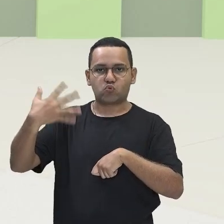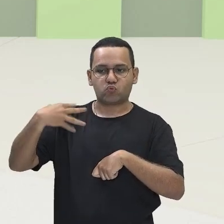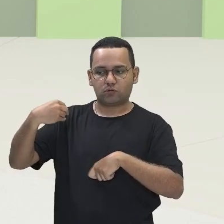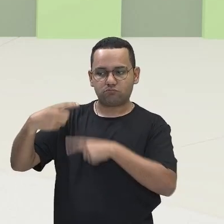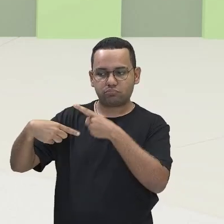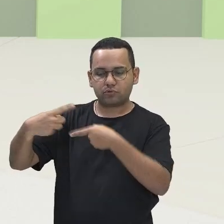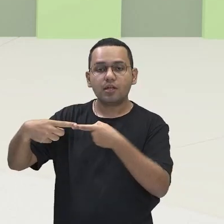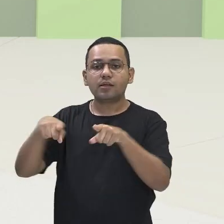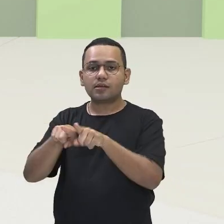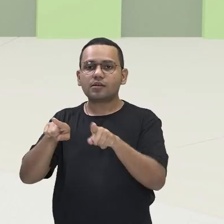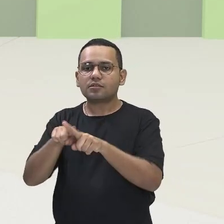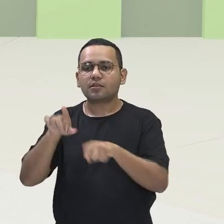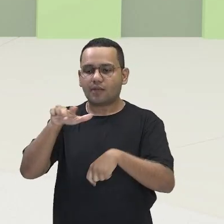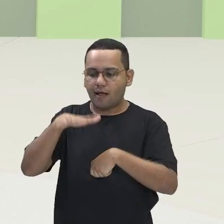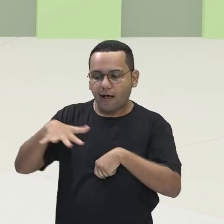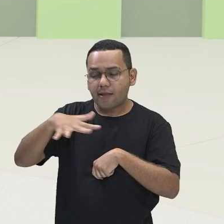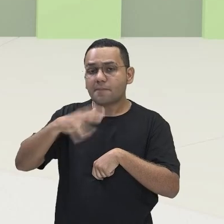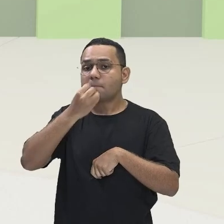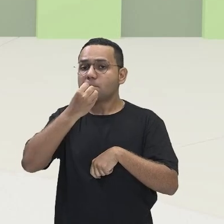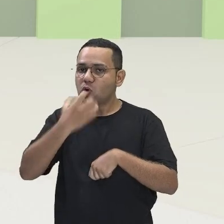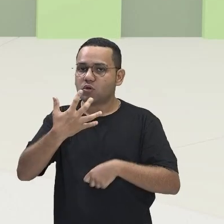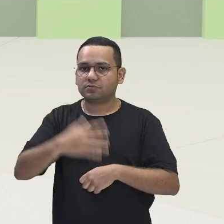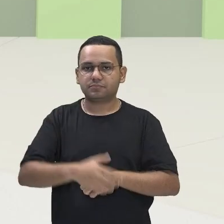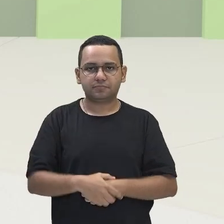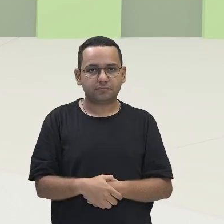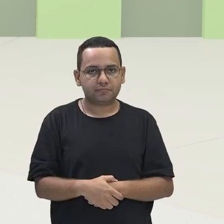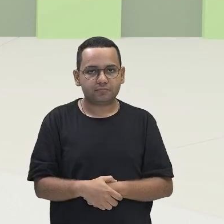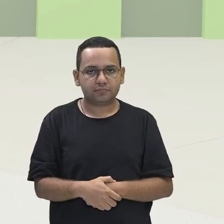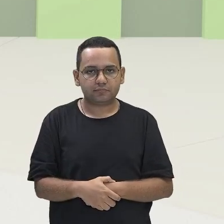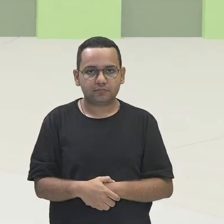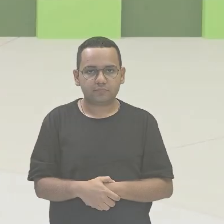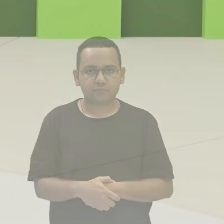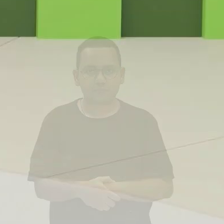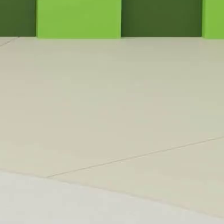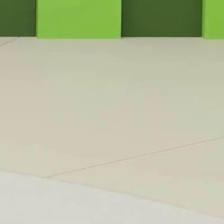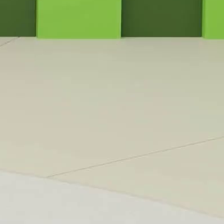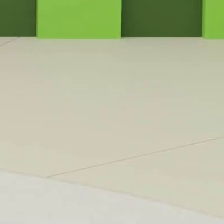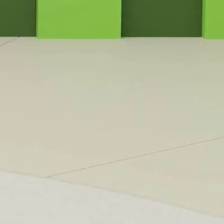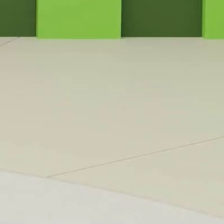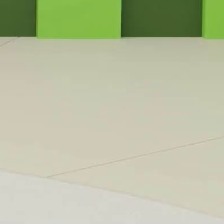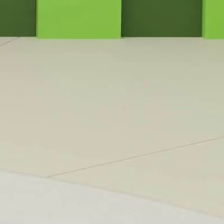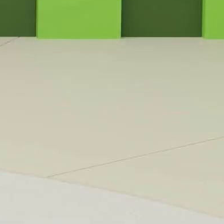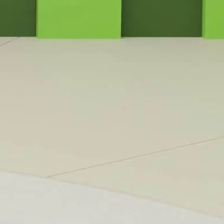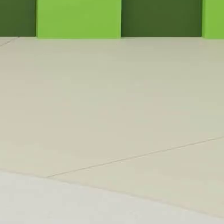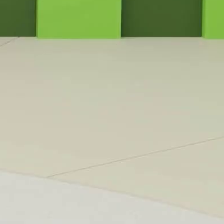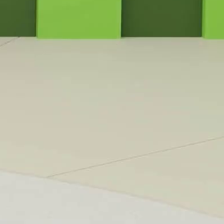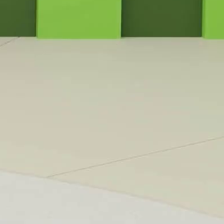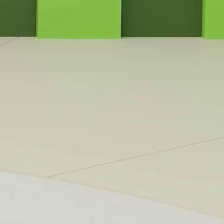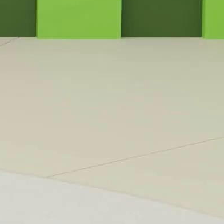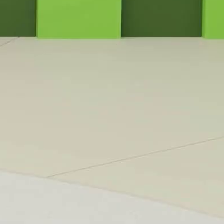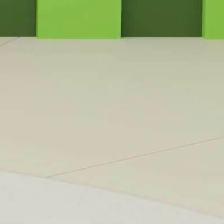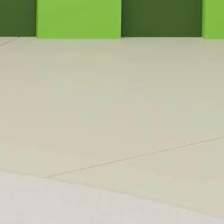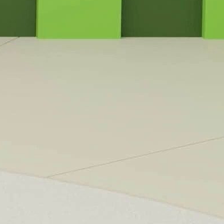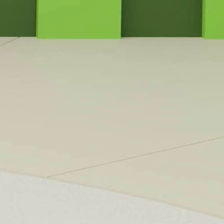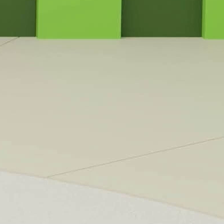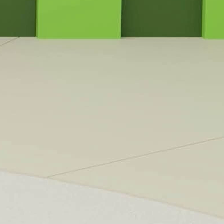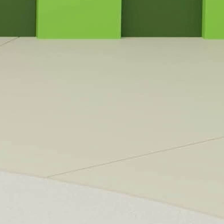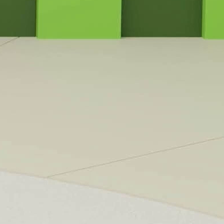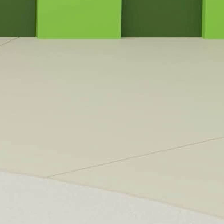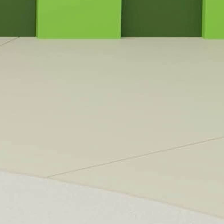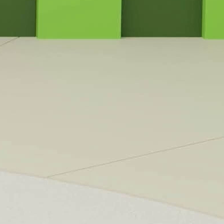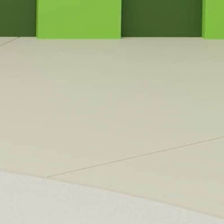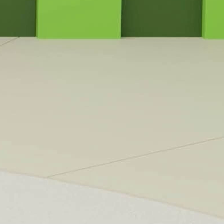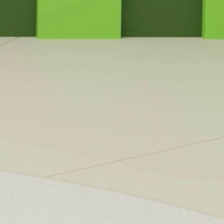equilibrado. Quando nós também falamos aqui, de recuperação de ecossistemas degradados, nós estamos ali